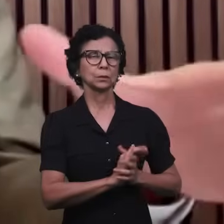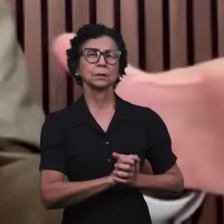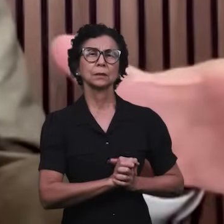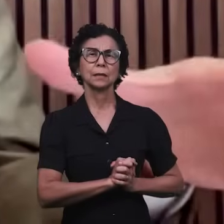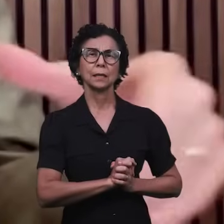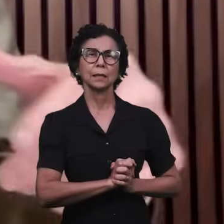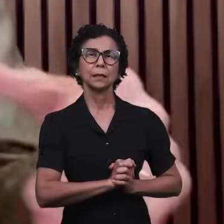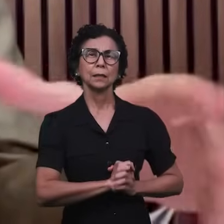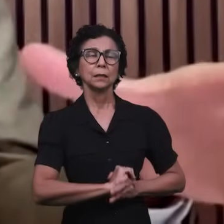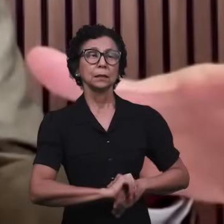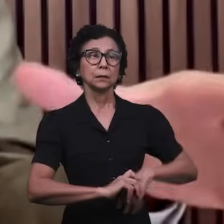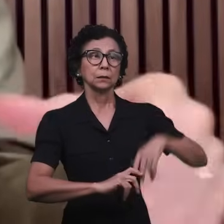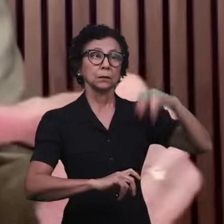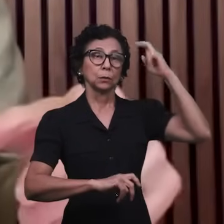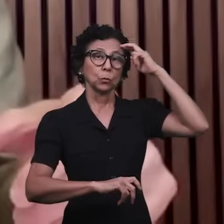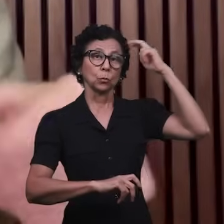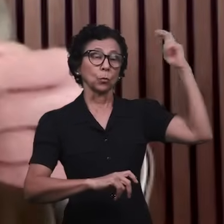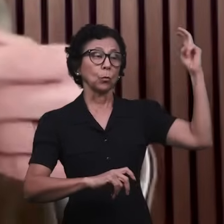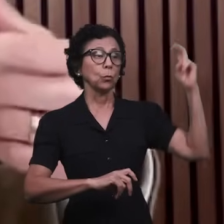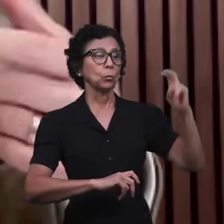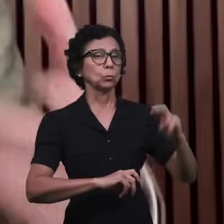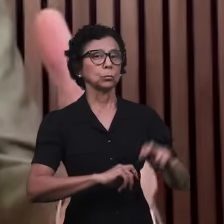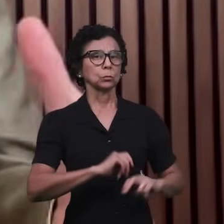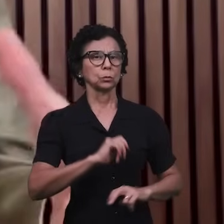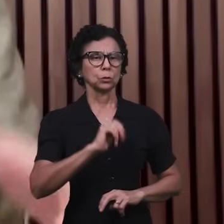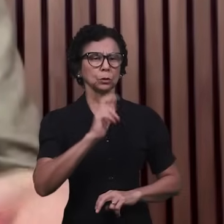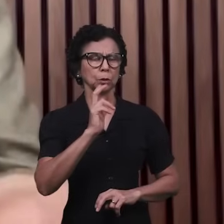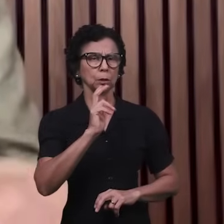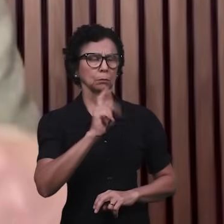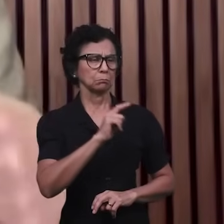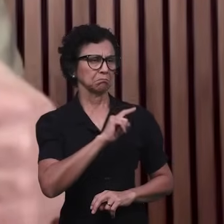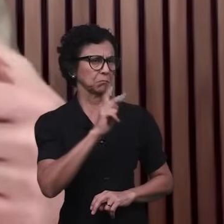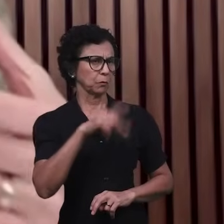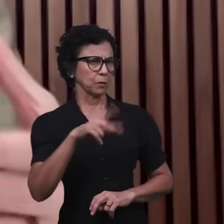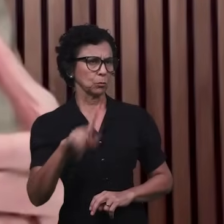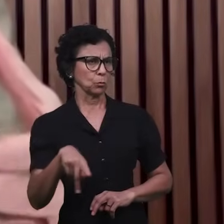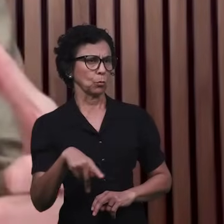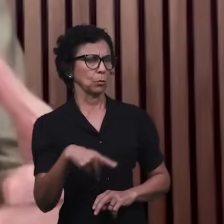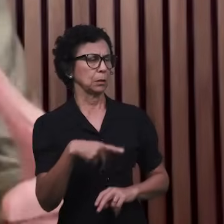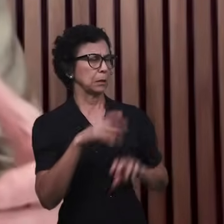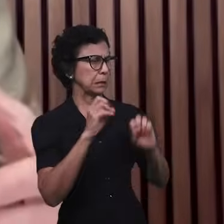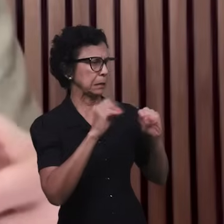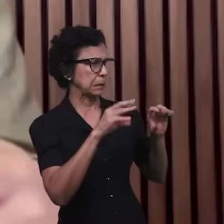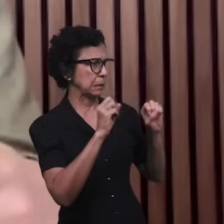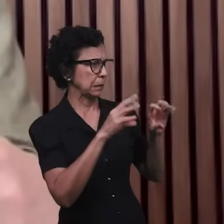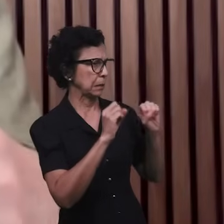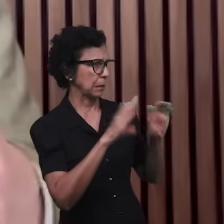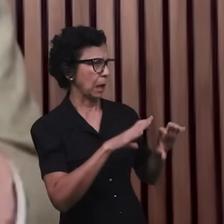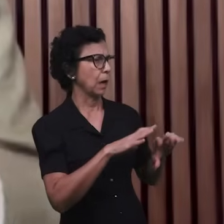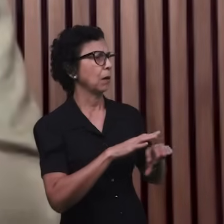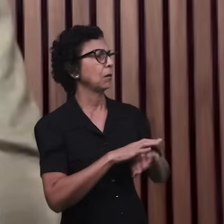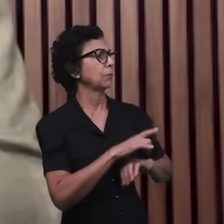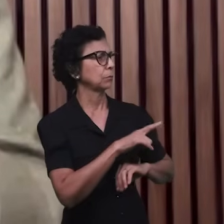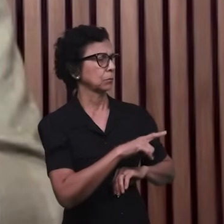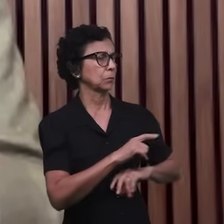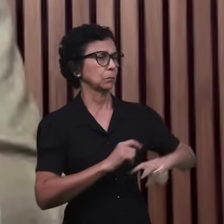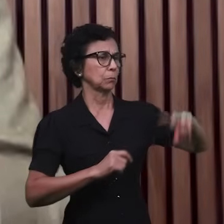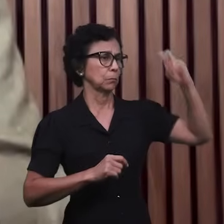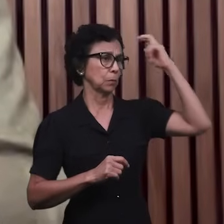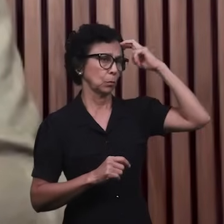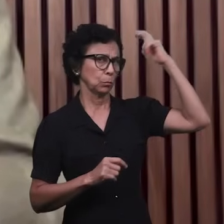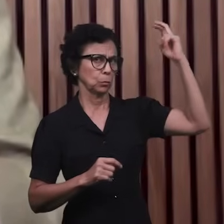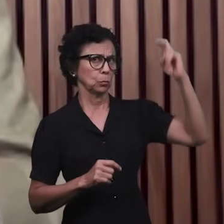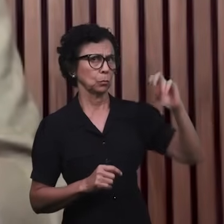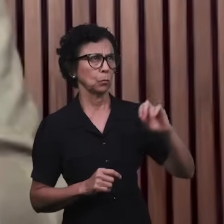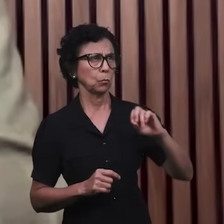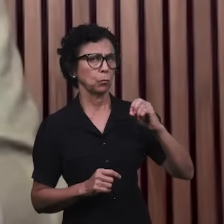de assistentes, além dos sábios, as pessoas que davam aula para ele e tudo mais. Era um homem repleto de